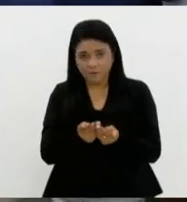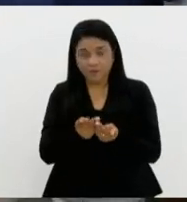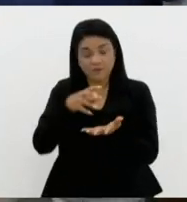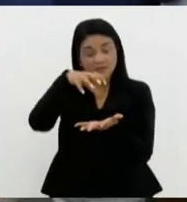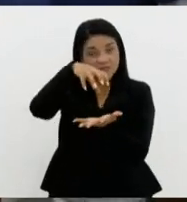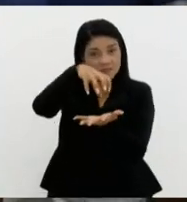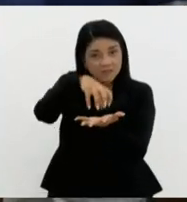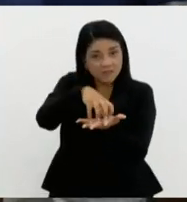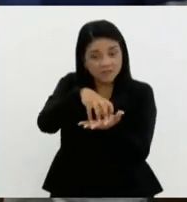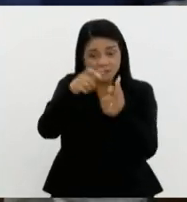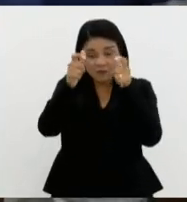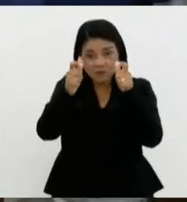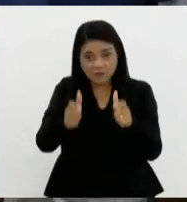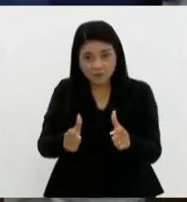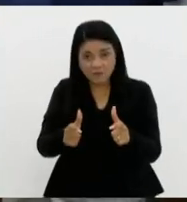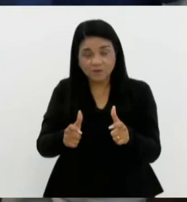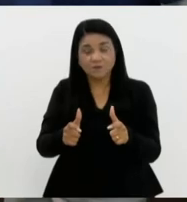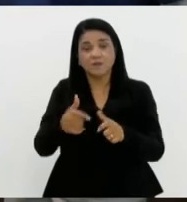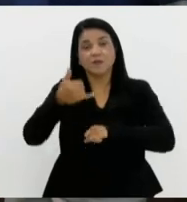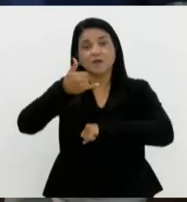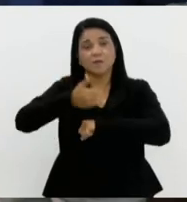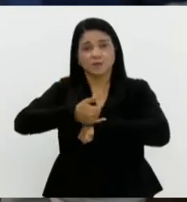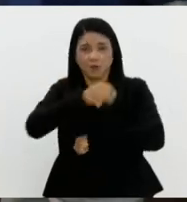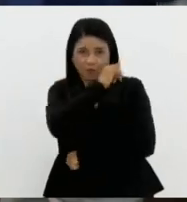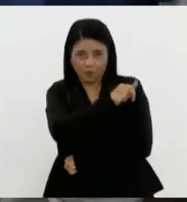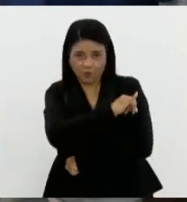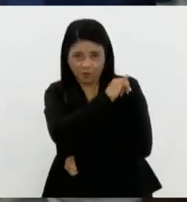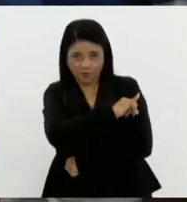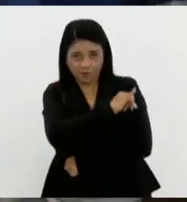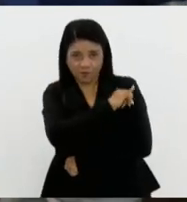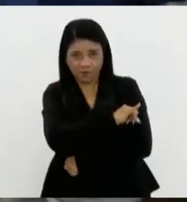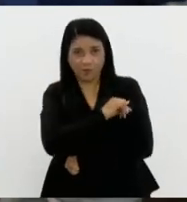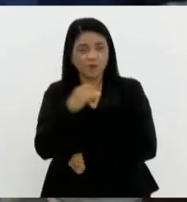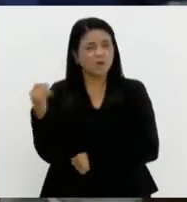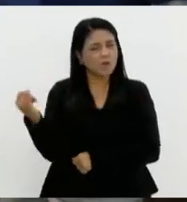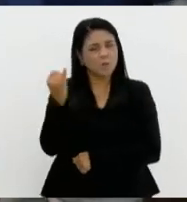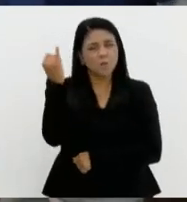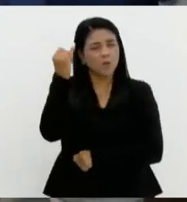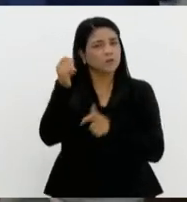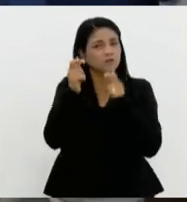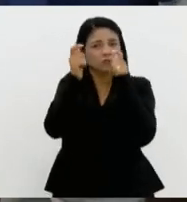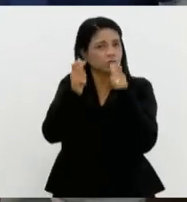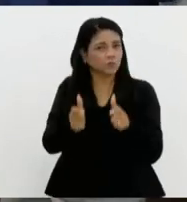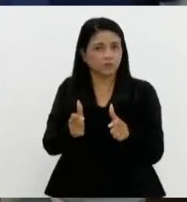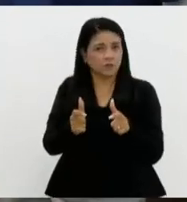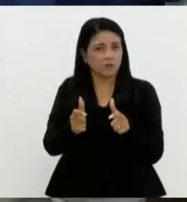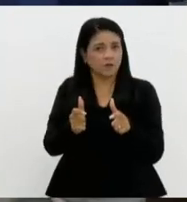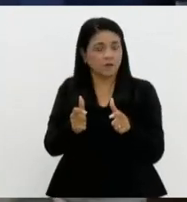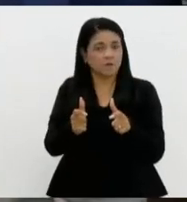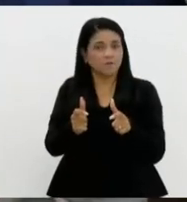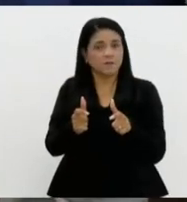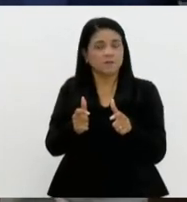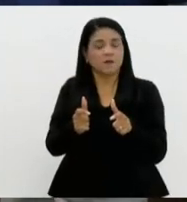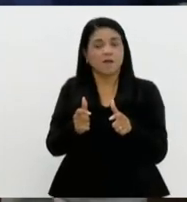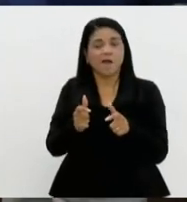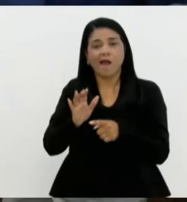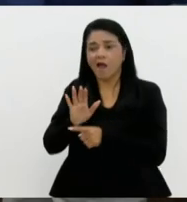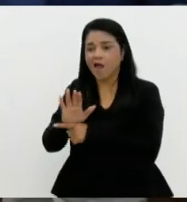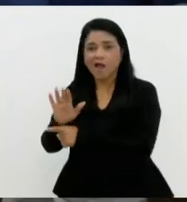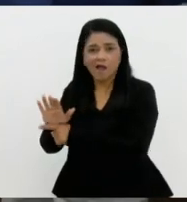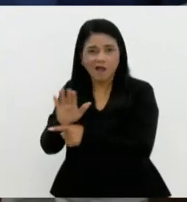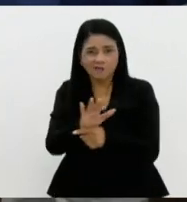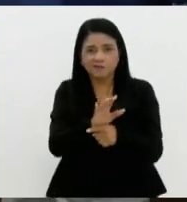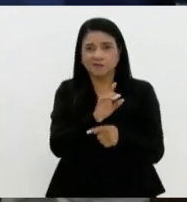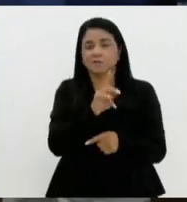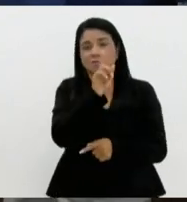capital fluminense, né, importantíssima ali para atender uma série de pessoas.